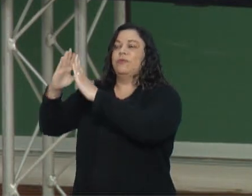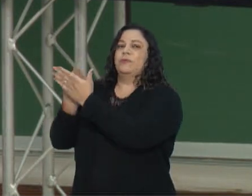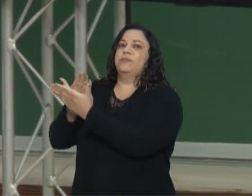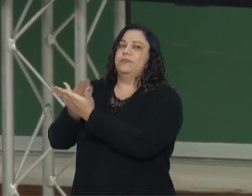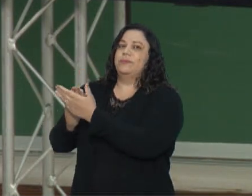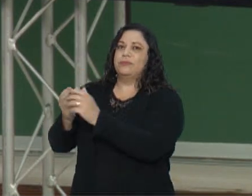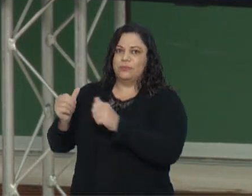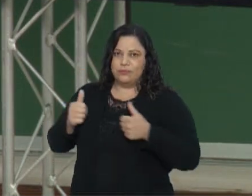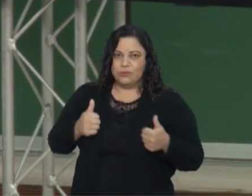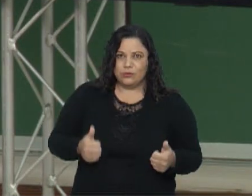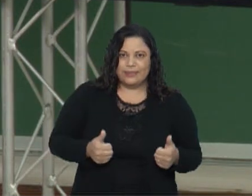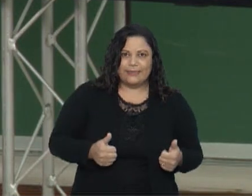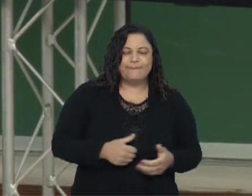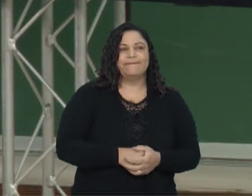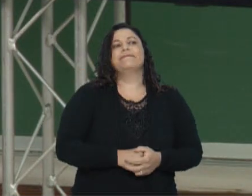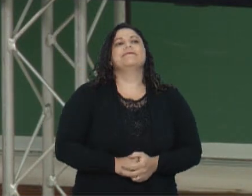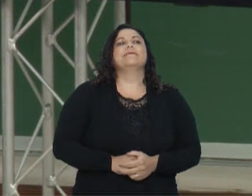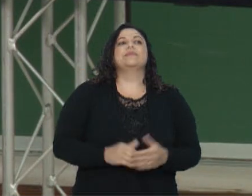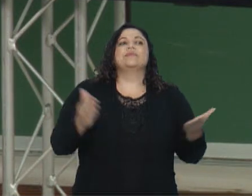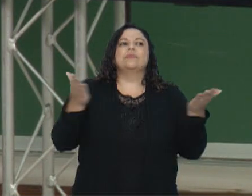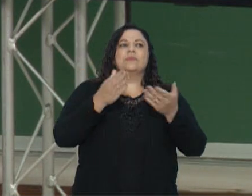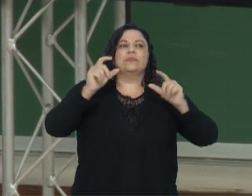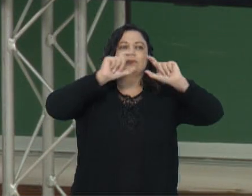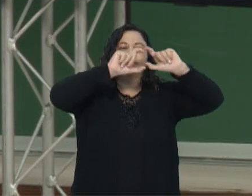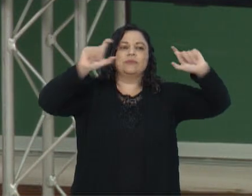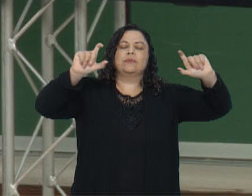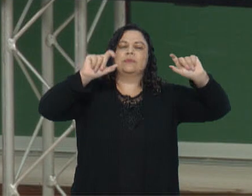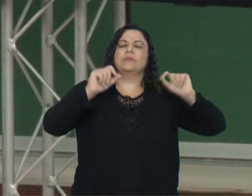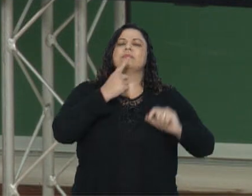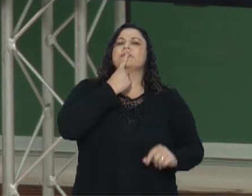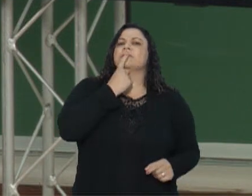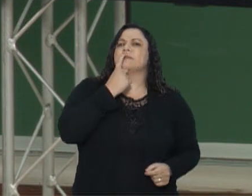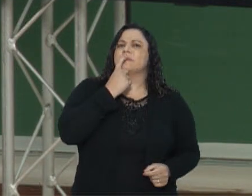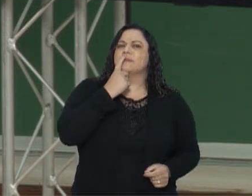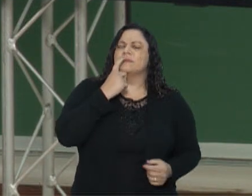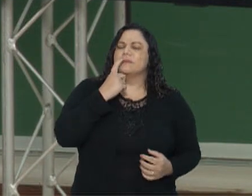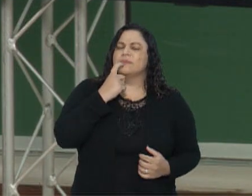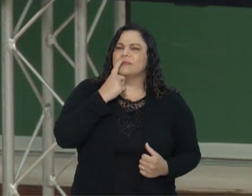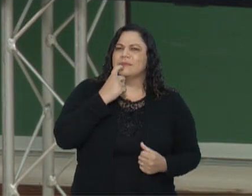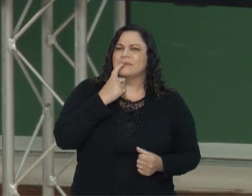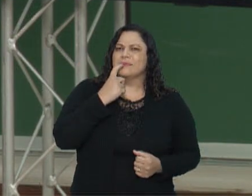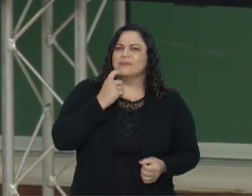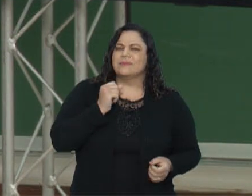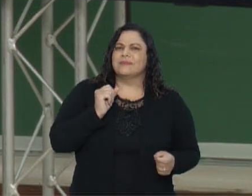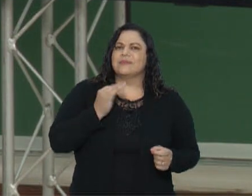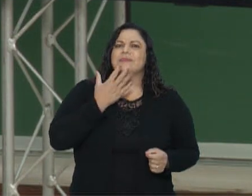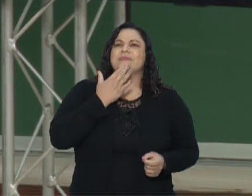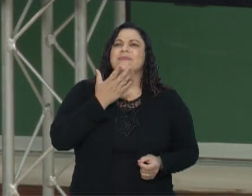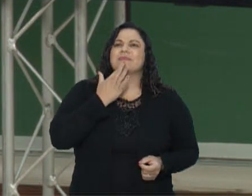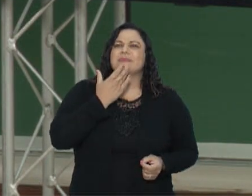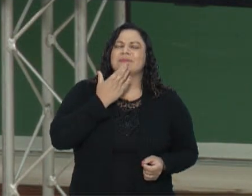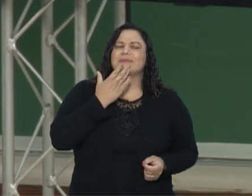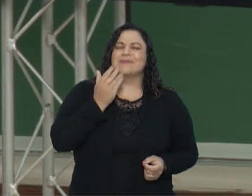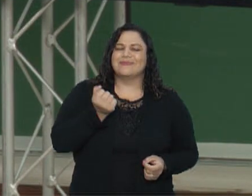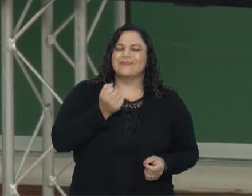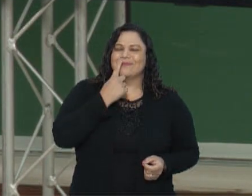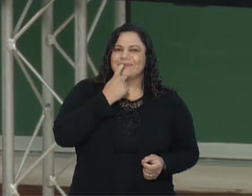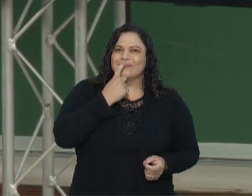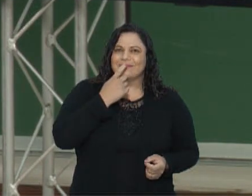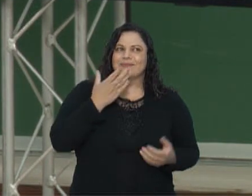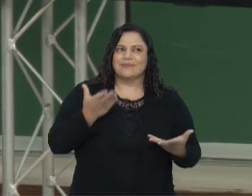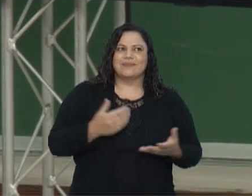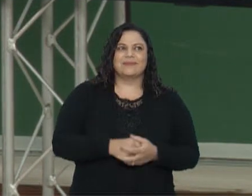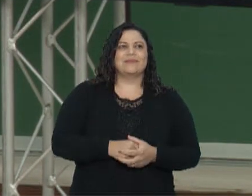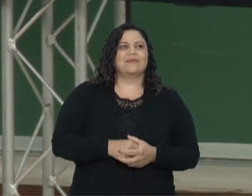nós já temos um destaque aqui, ó. Vamos utilizar a cor vermelha. Lembra o vermelho em espanhol? El color rojo para as